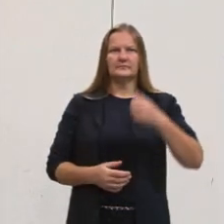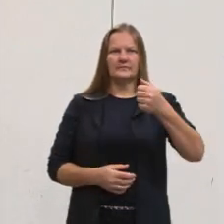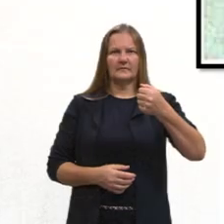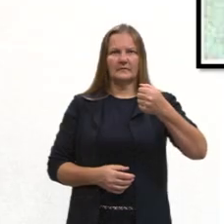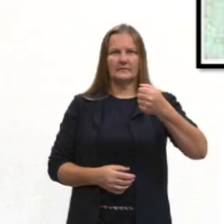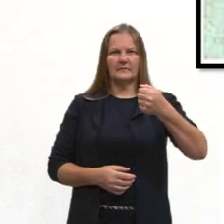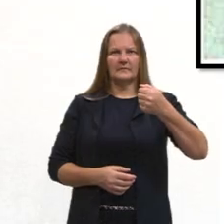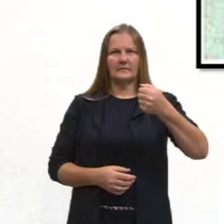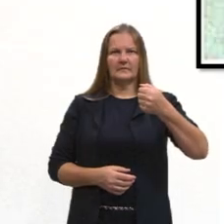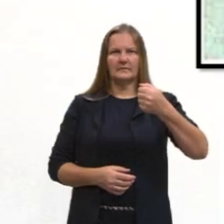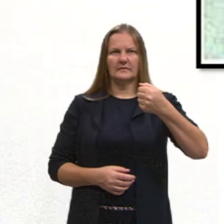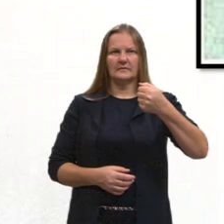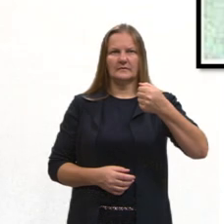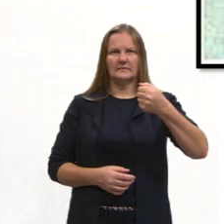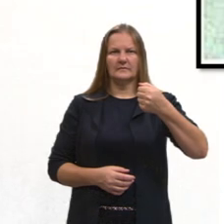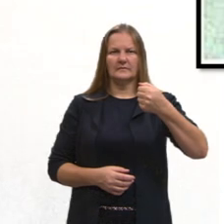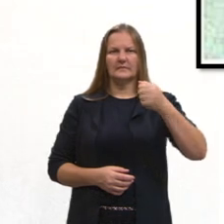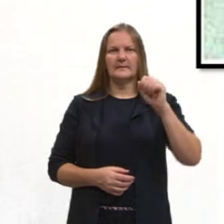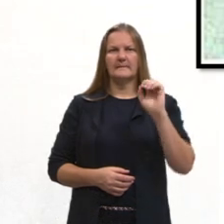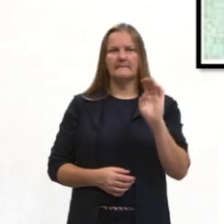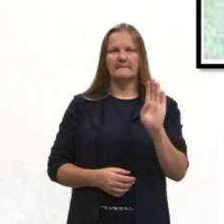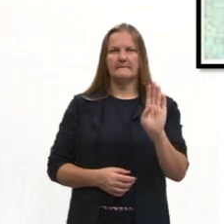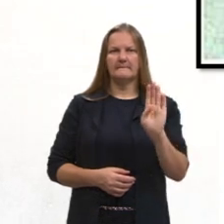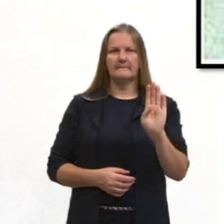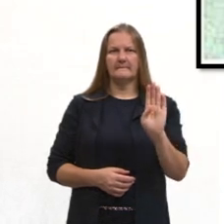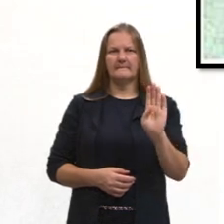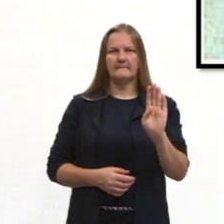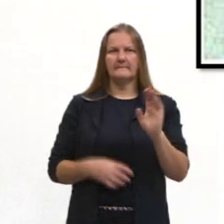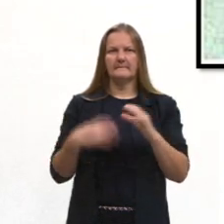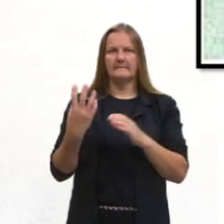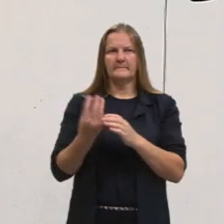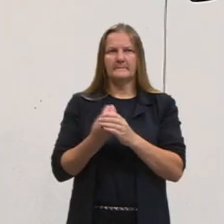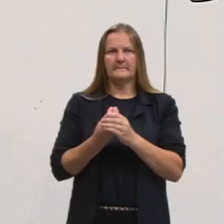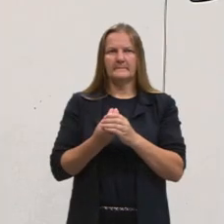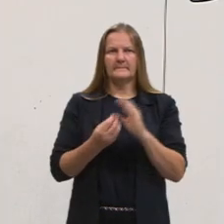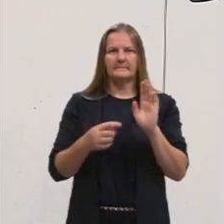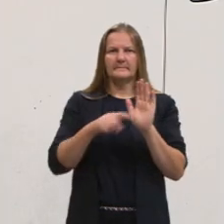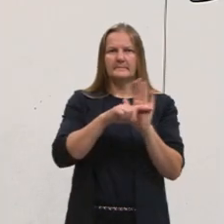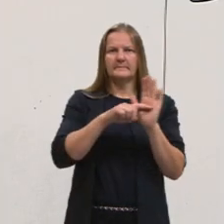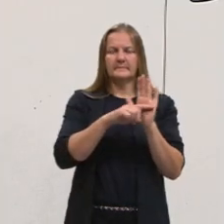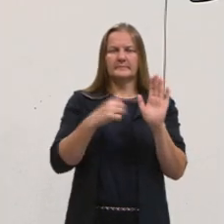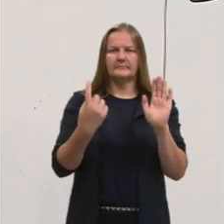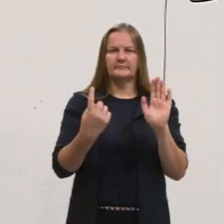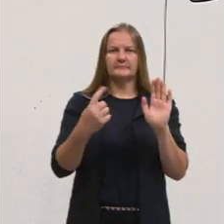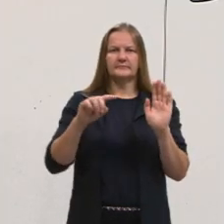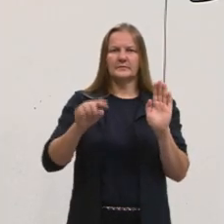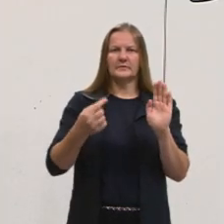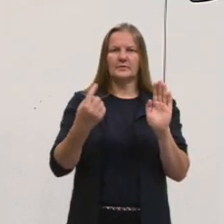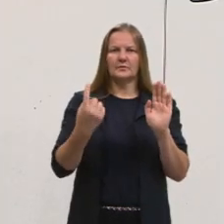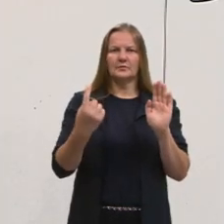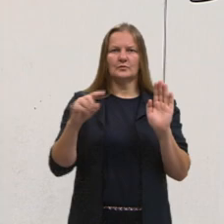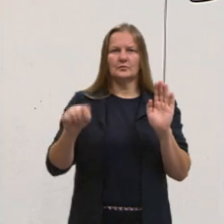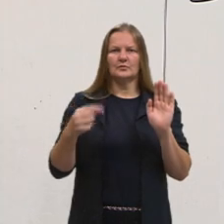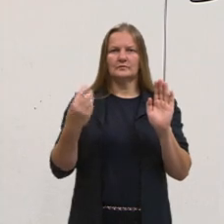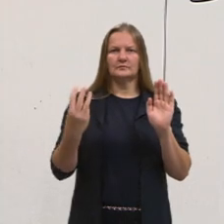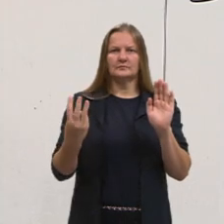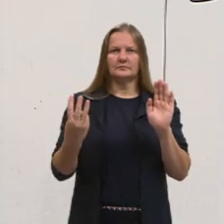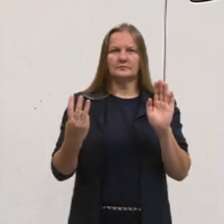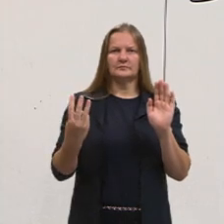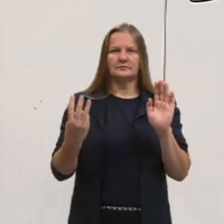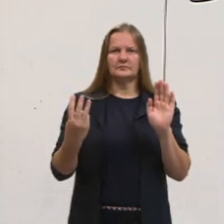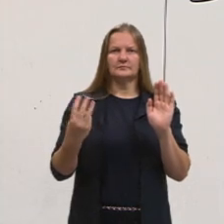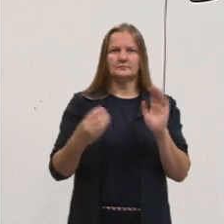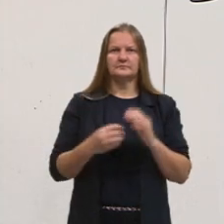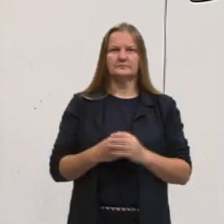exemplo também seguindo nós temos um conjunto B onde nós temos - 11 e três